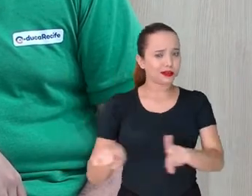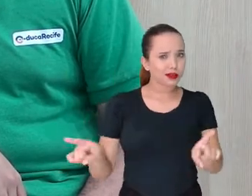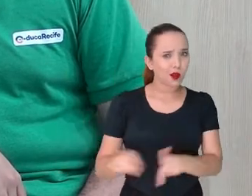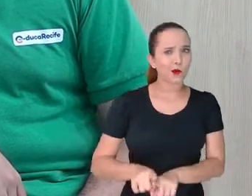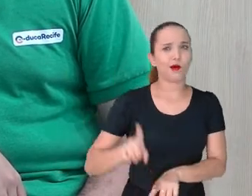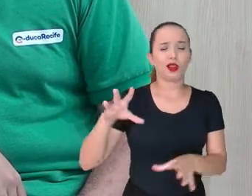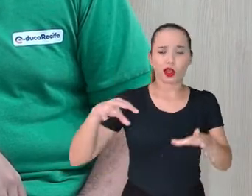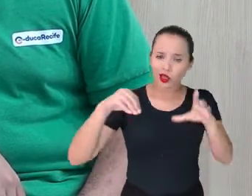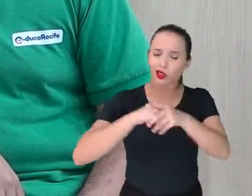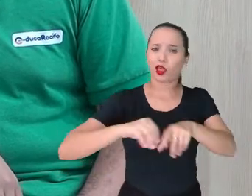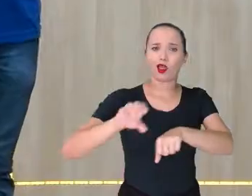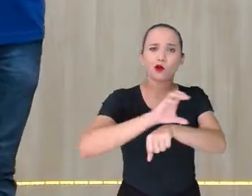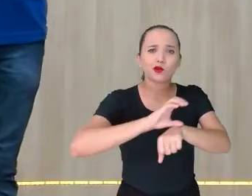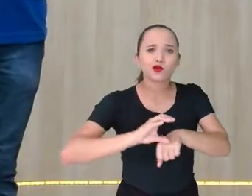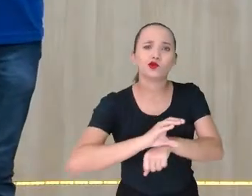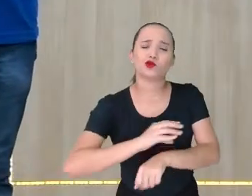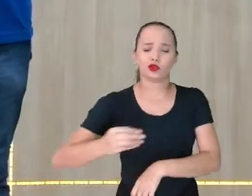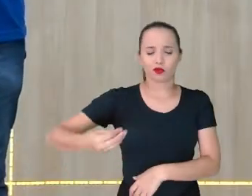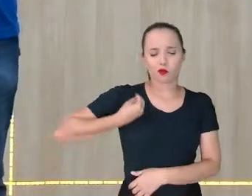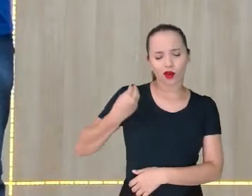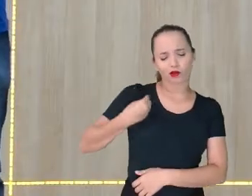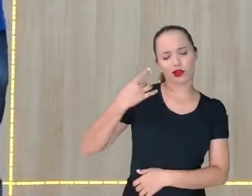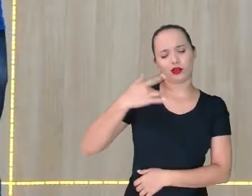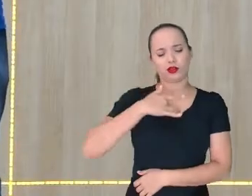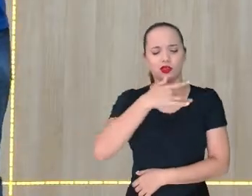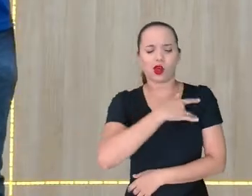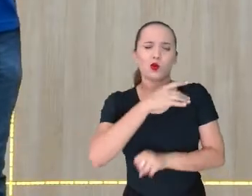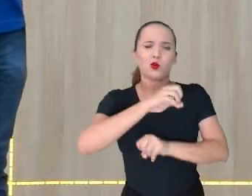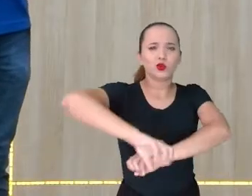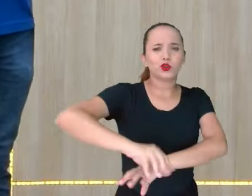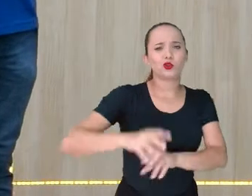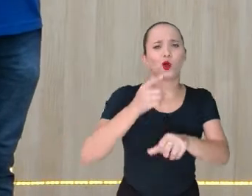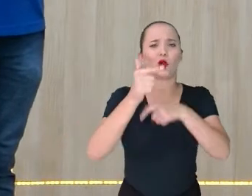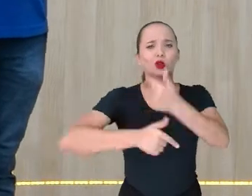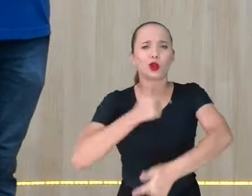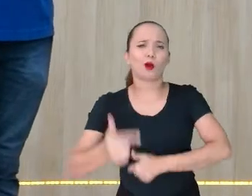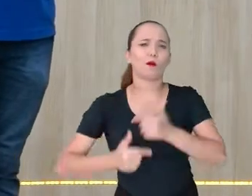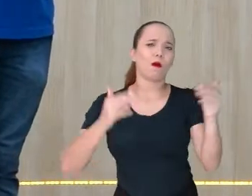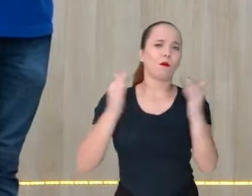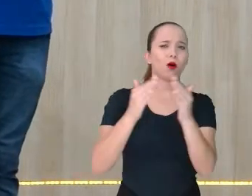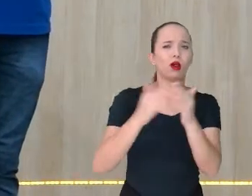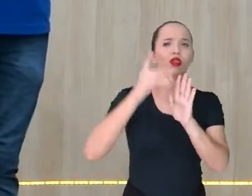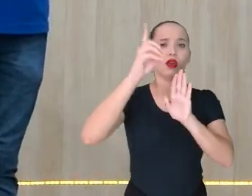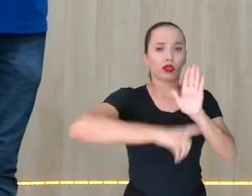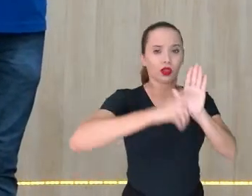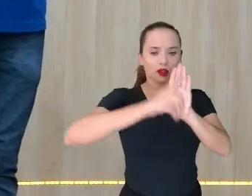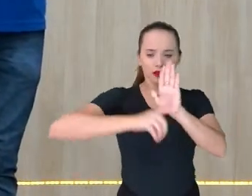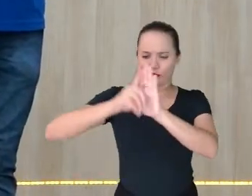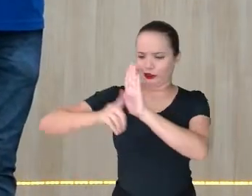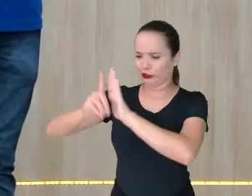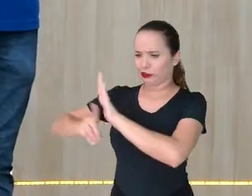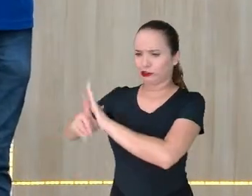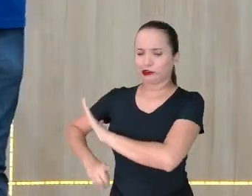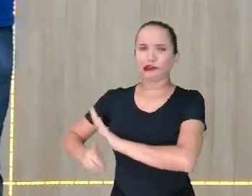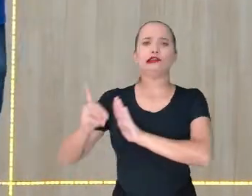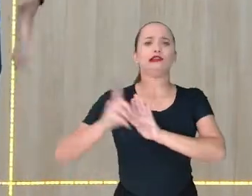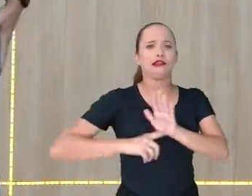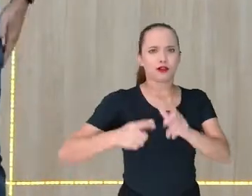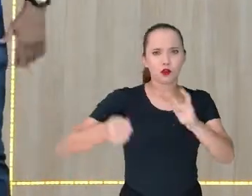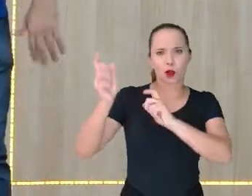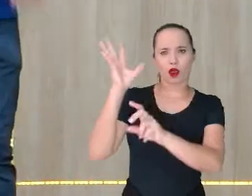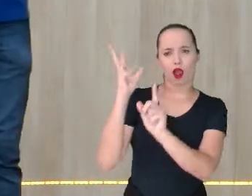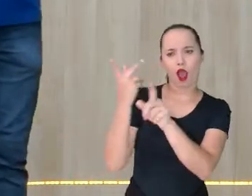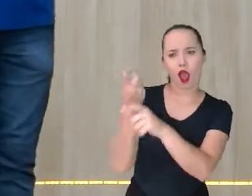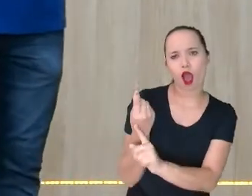nosso, Mas direito à básico. vida, direito à saúde, direito à escola, Isso. direito ao trabalho, direito à moradia, direito, A arte, direito, a direito, cultura. arte, cultura.